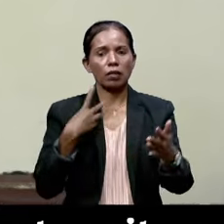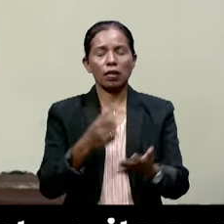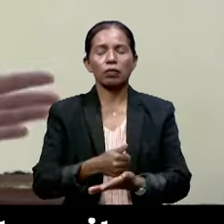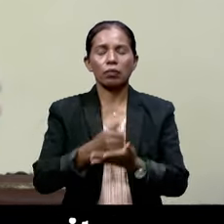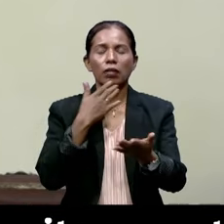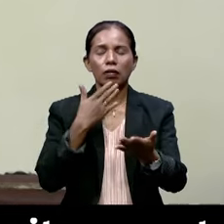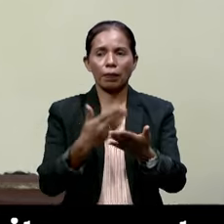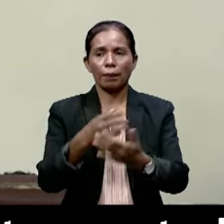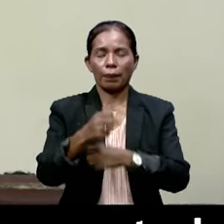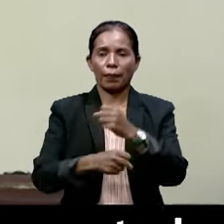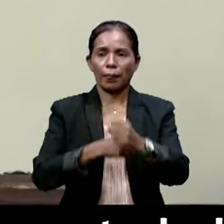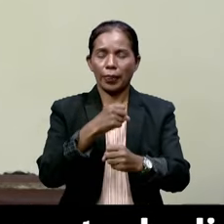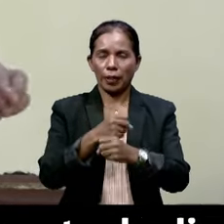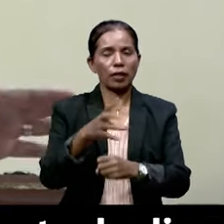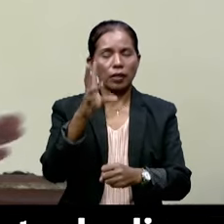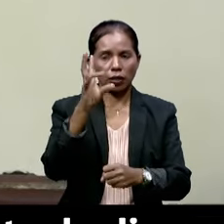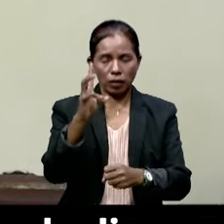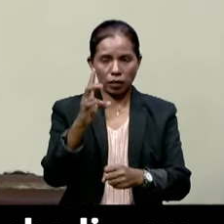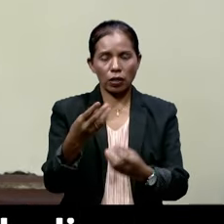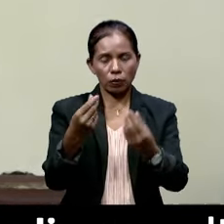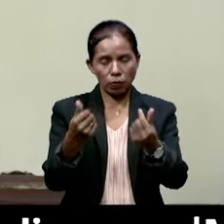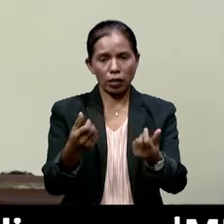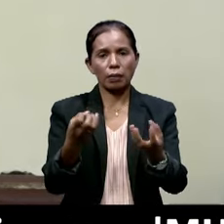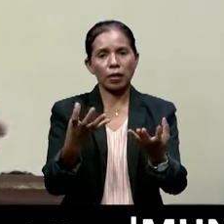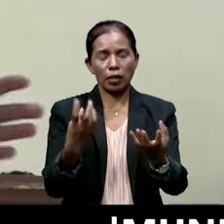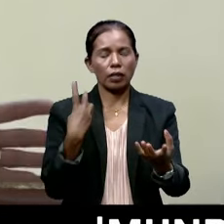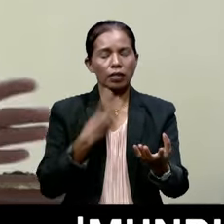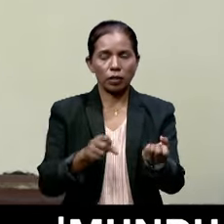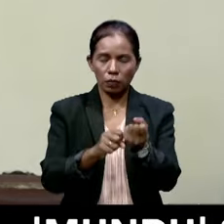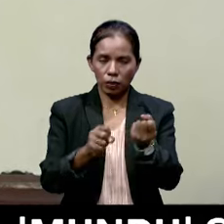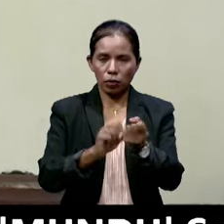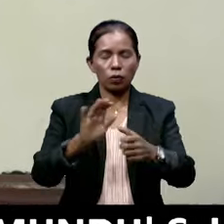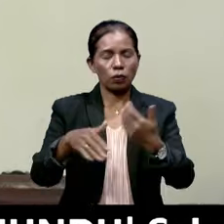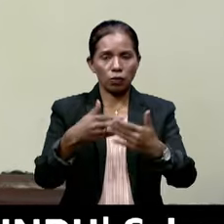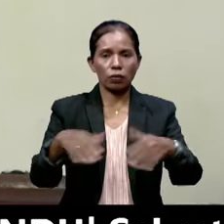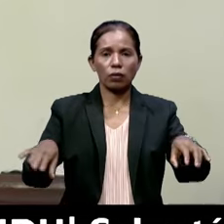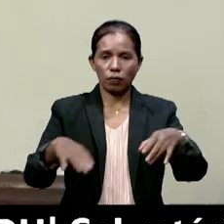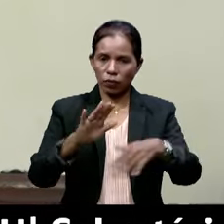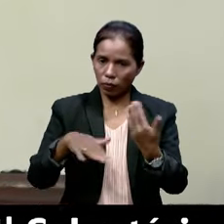unha entina no reto, e tu ancavara que te contribui, com todo o serviço, esforço toma,